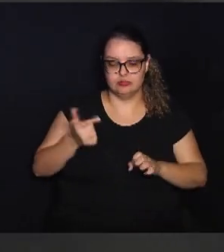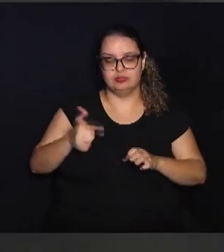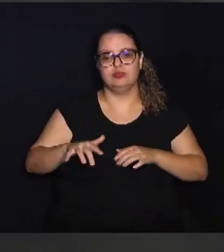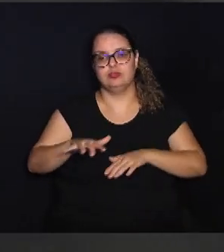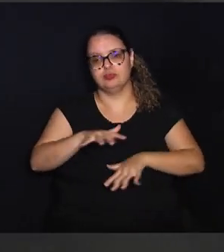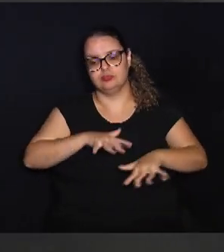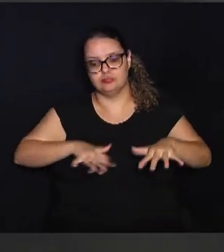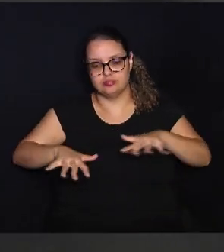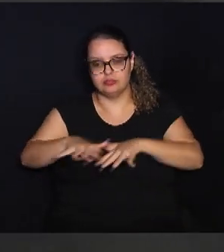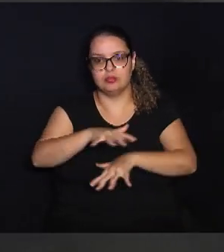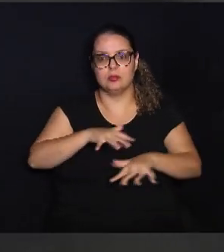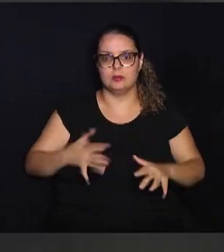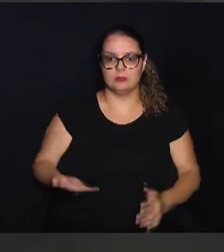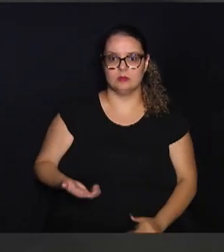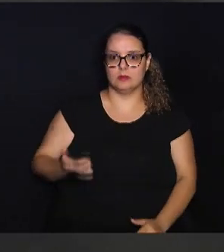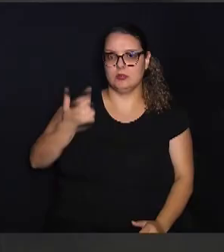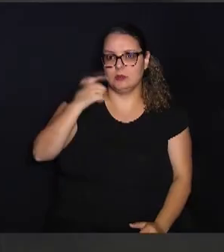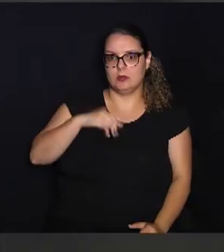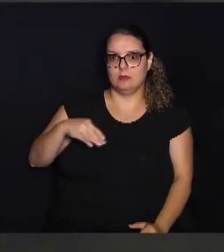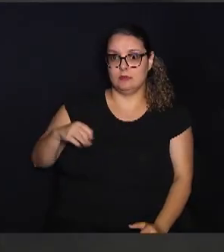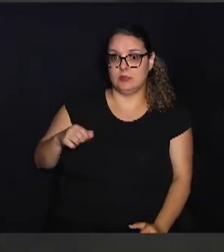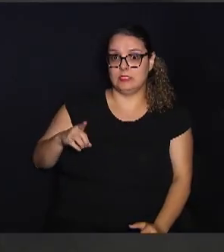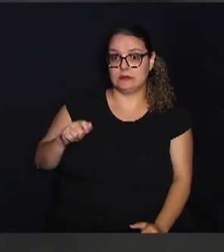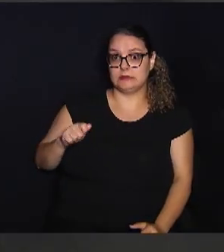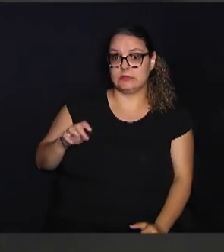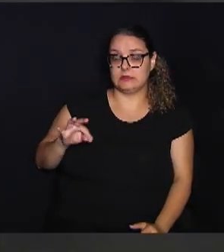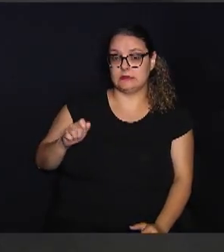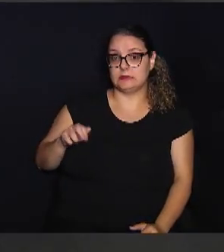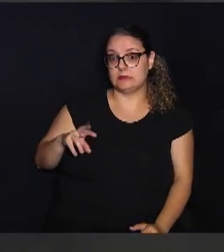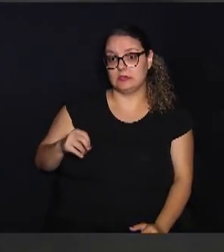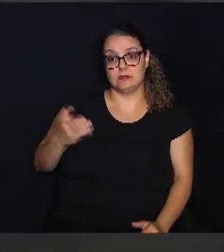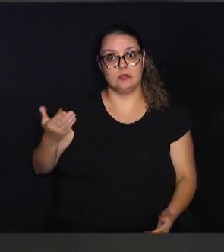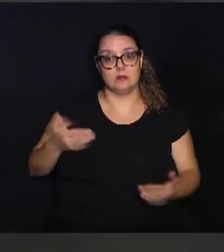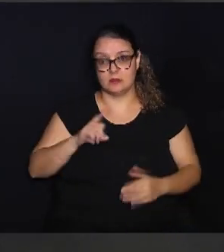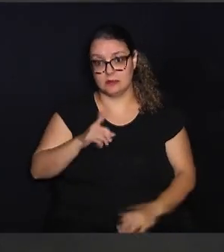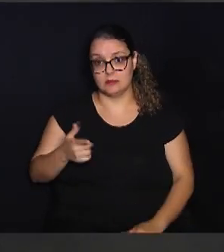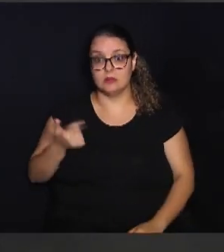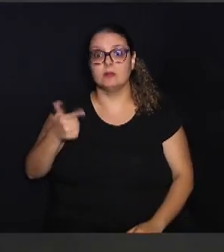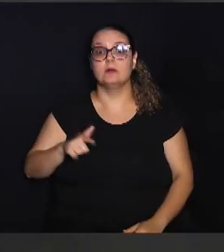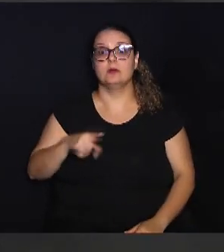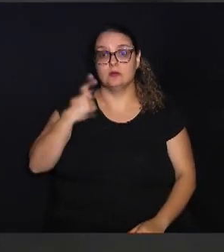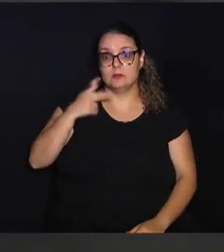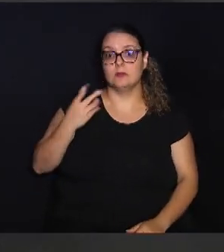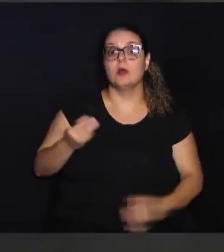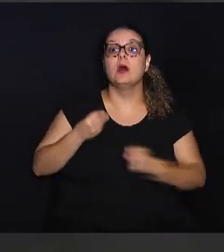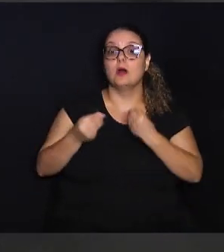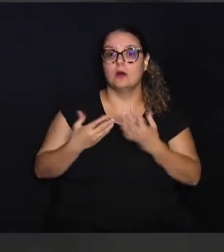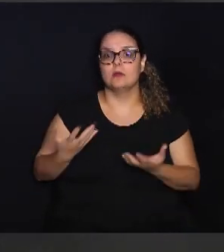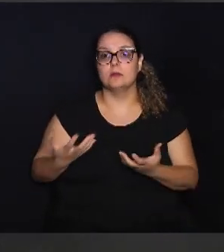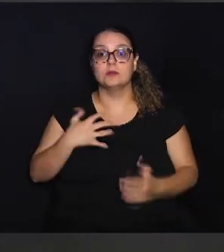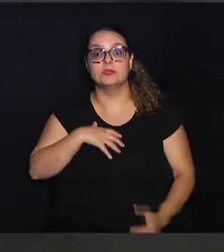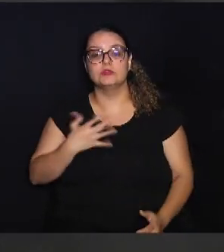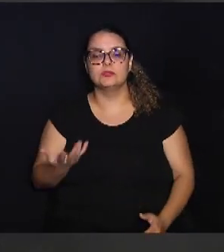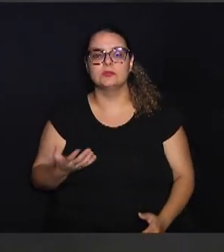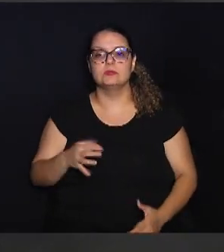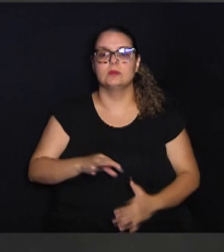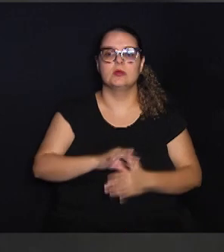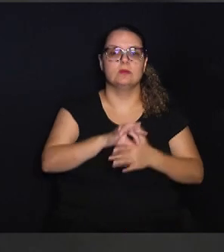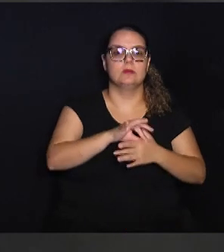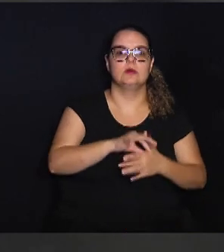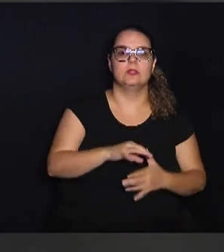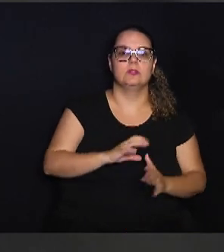tava, né? Porque até então era um mandatário, agora não sou mais. Vou continuar na política? Tá, como? De que forma? Vou ser um líder, um